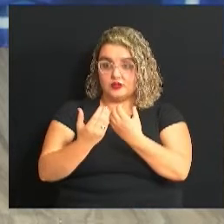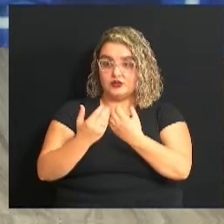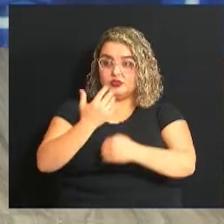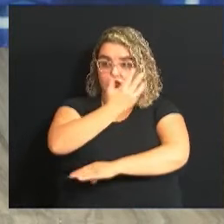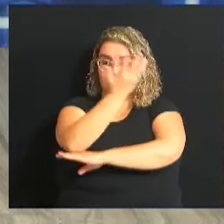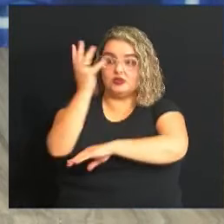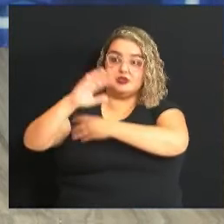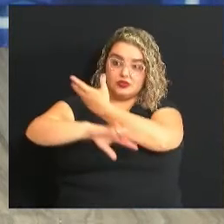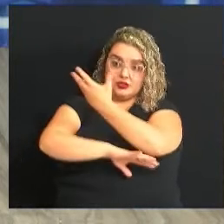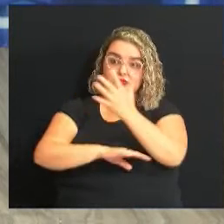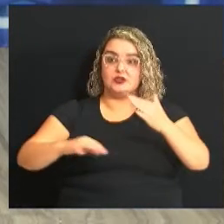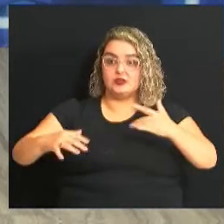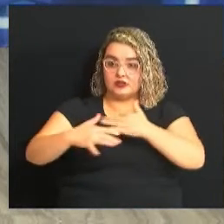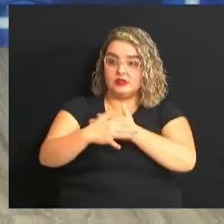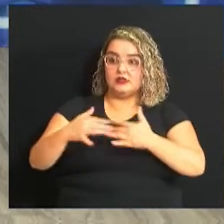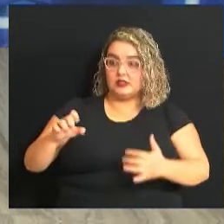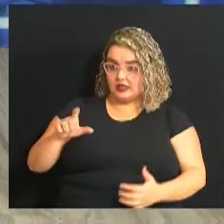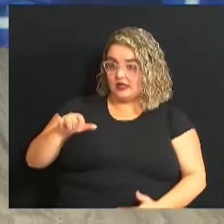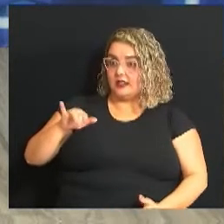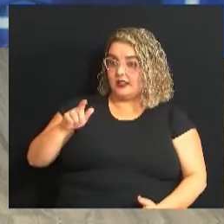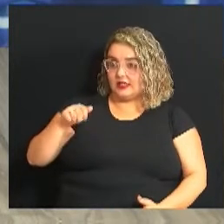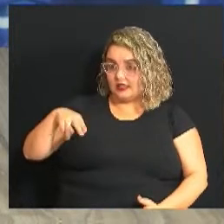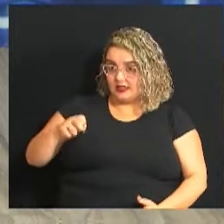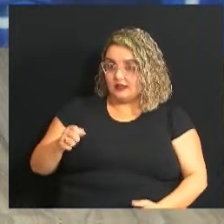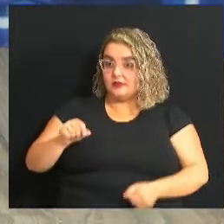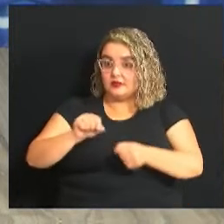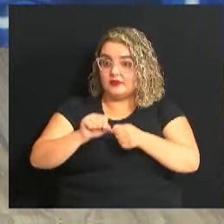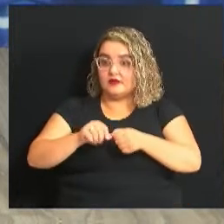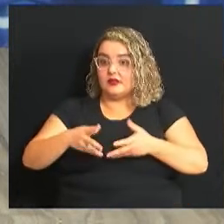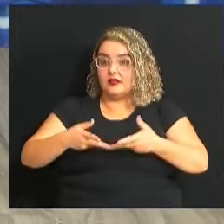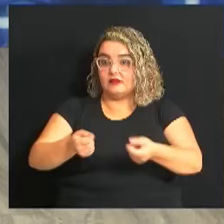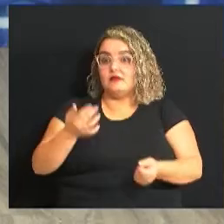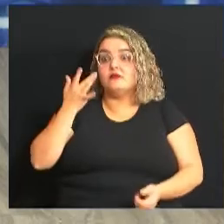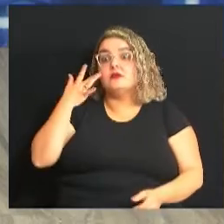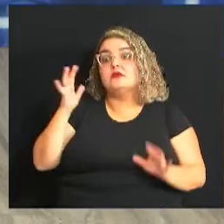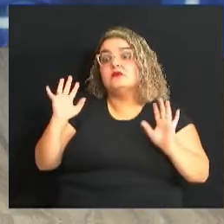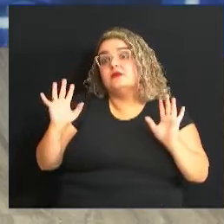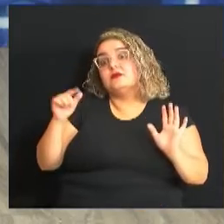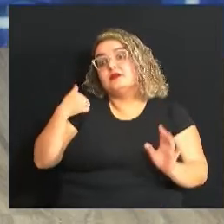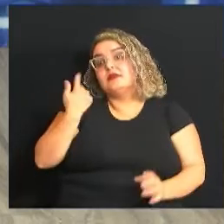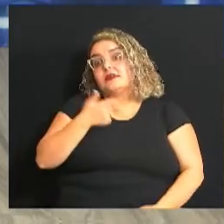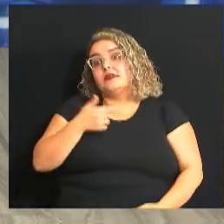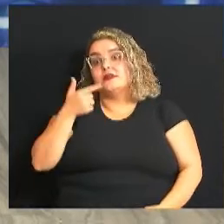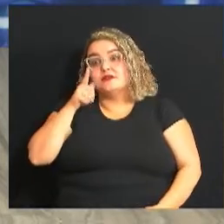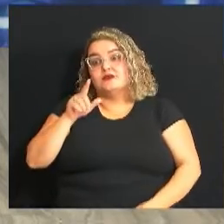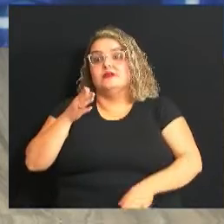urbana também, né, Eliane? Se quiser aproveitar para fazer o convite, não sei se a gente consegue participar.